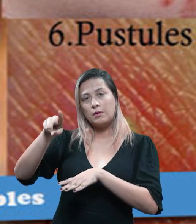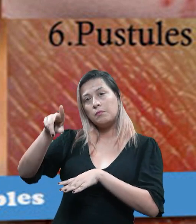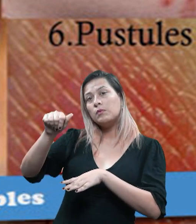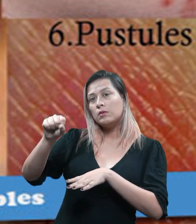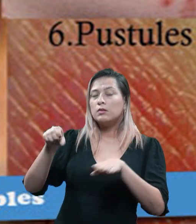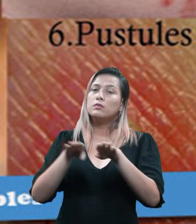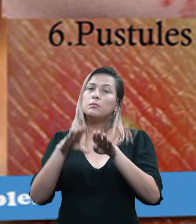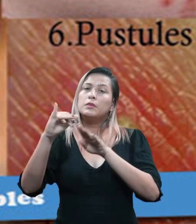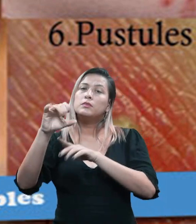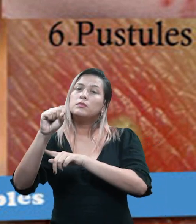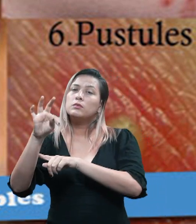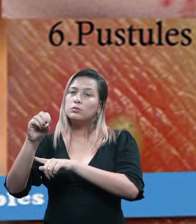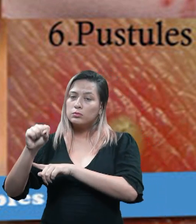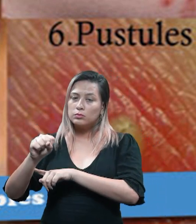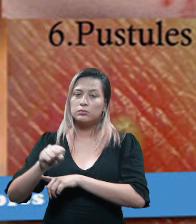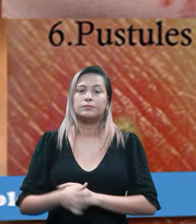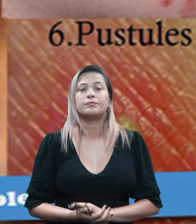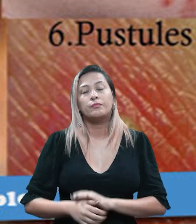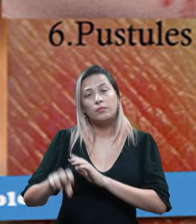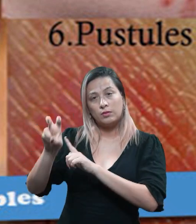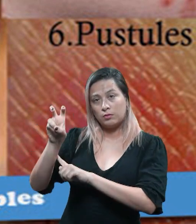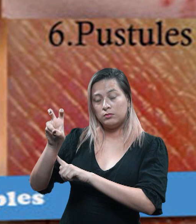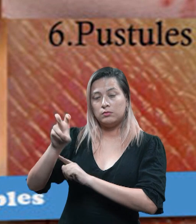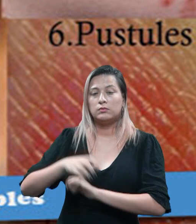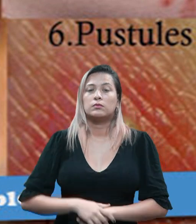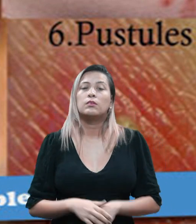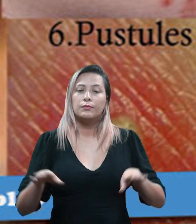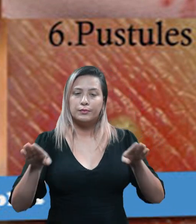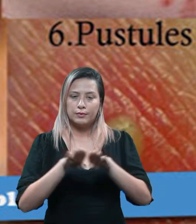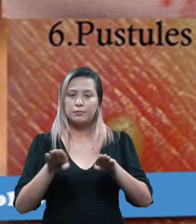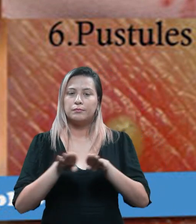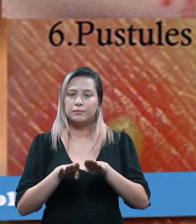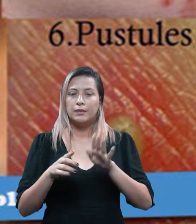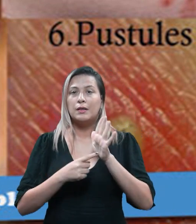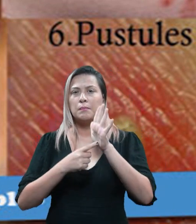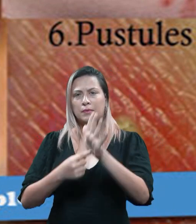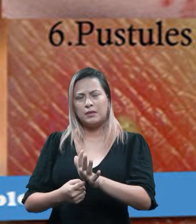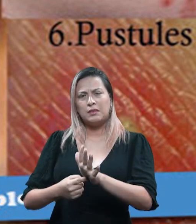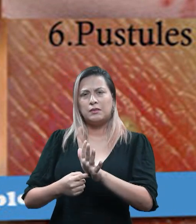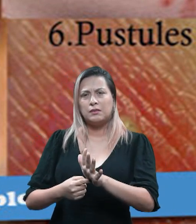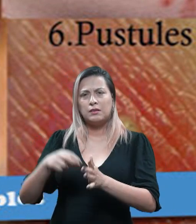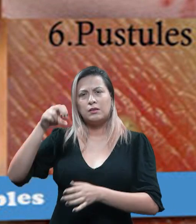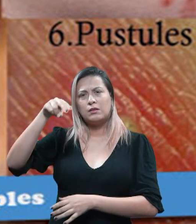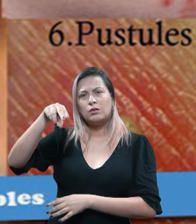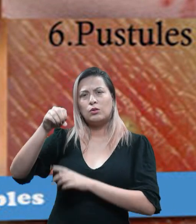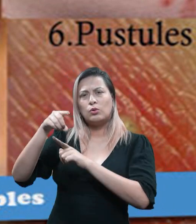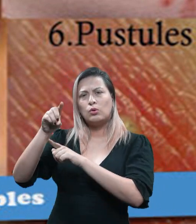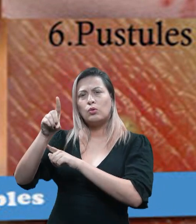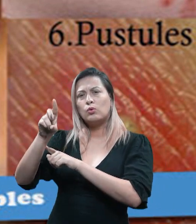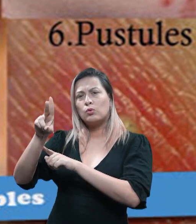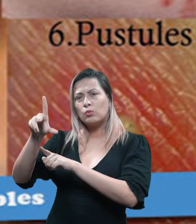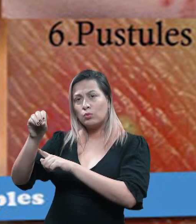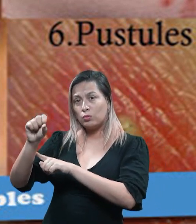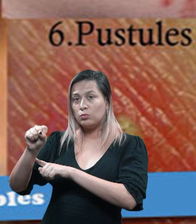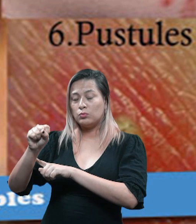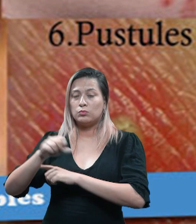cistos. Na foto 5, também a presença de nódulos. Já é a